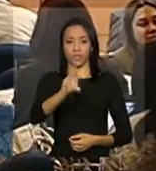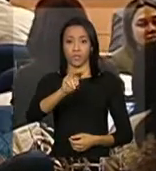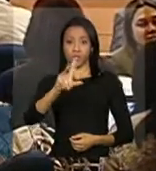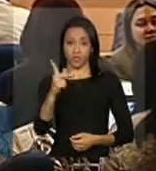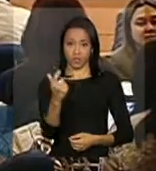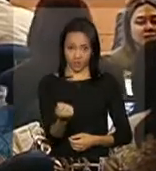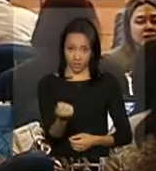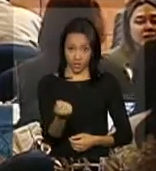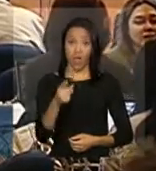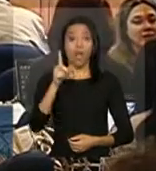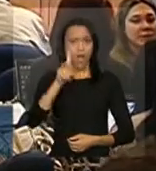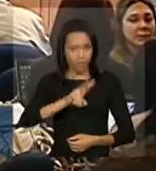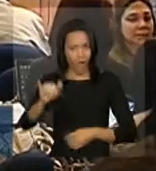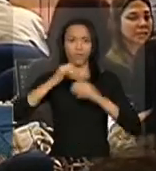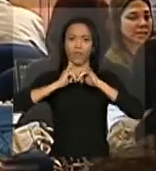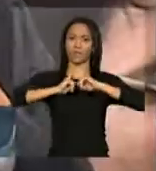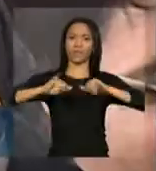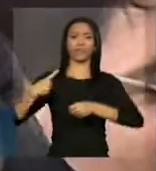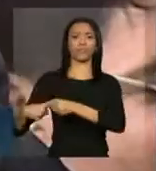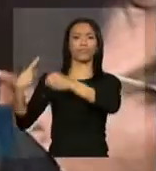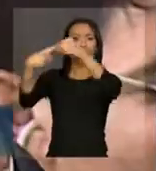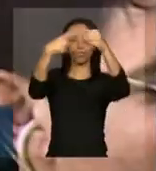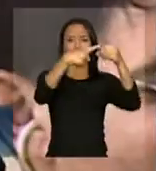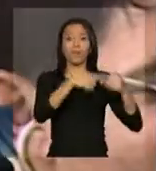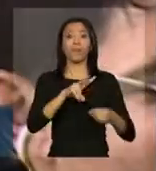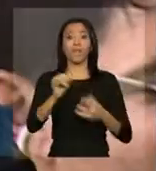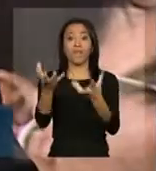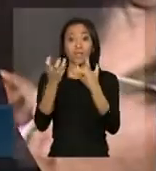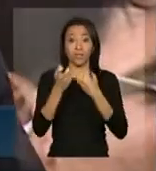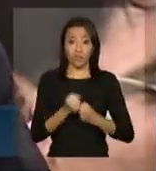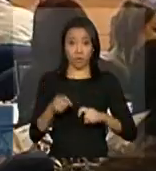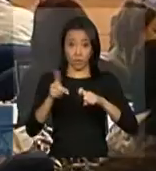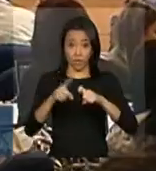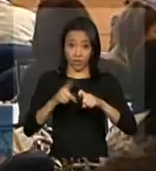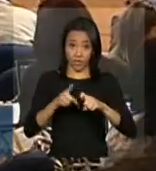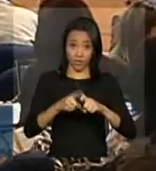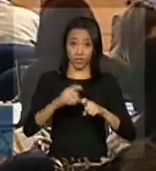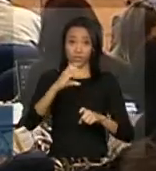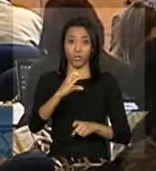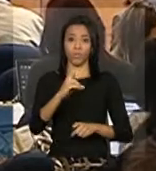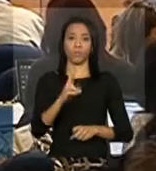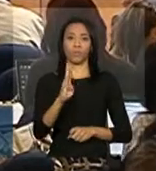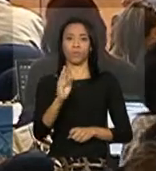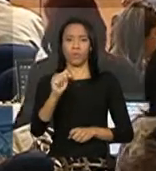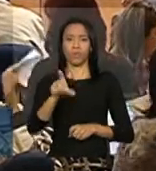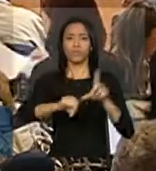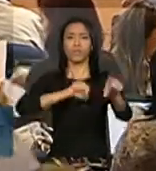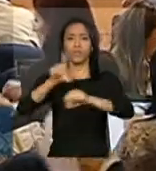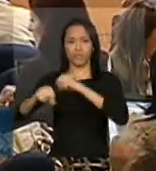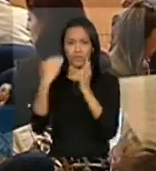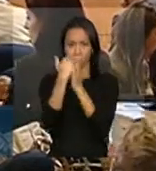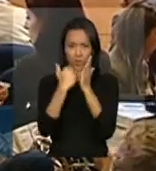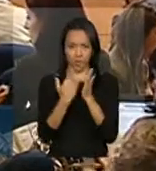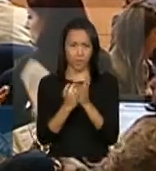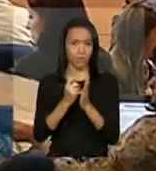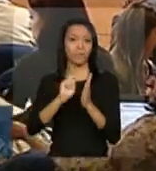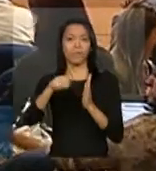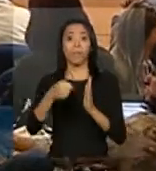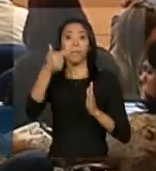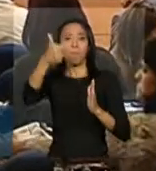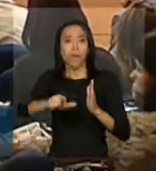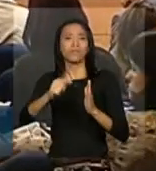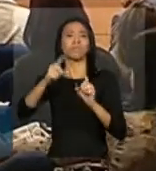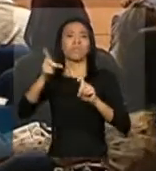Padilha serão anunciados os municípios que vão receber os médicos cubanos selecionados no programa Mais Médicos e também será